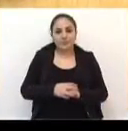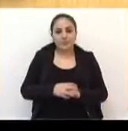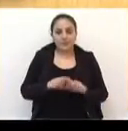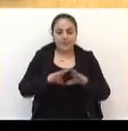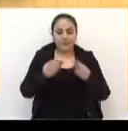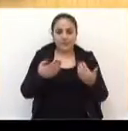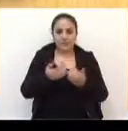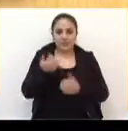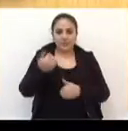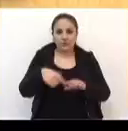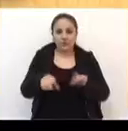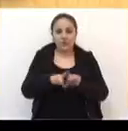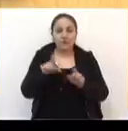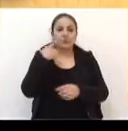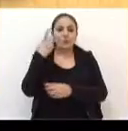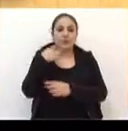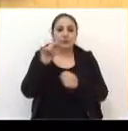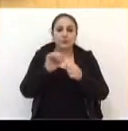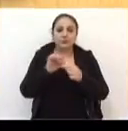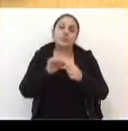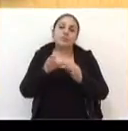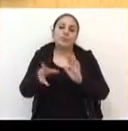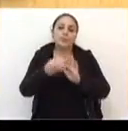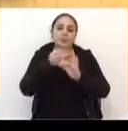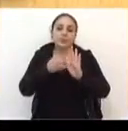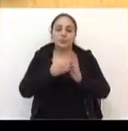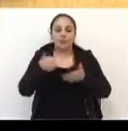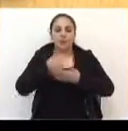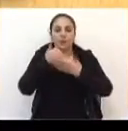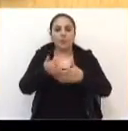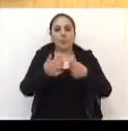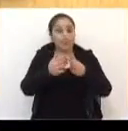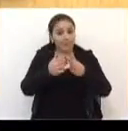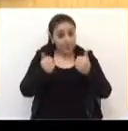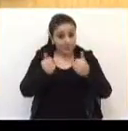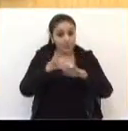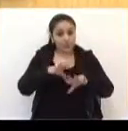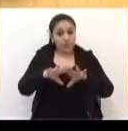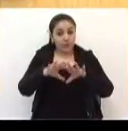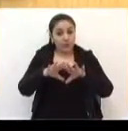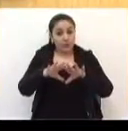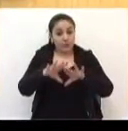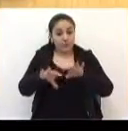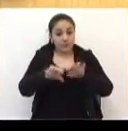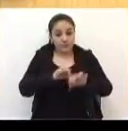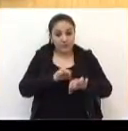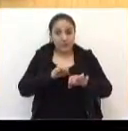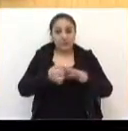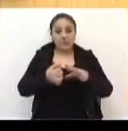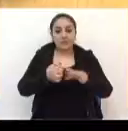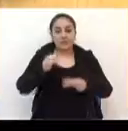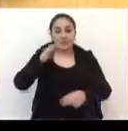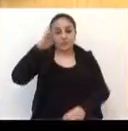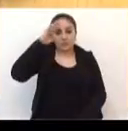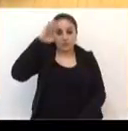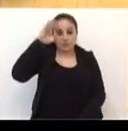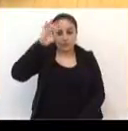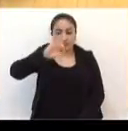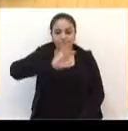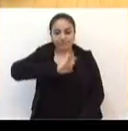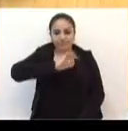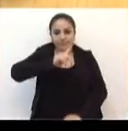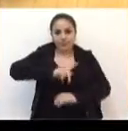mesa diretora, o parlamentar fez uma moção de apoio que solicita a formação de soldados da Brigada Militar em